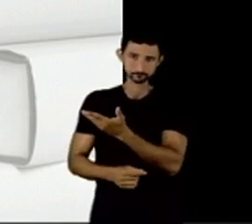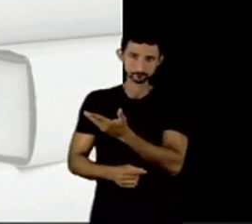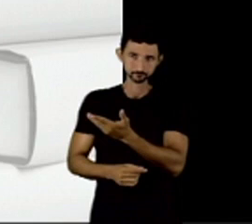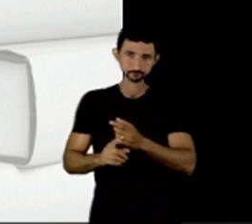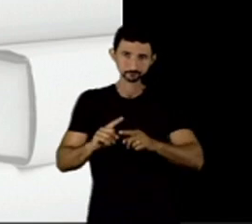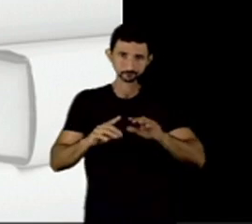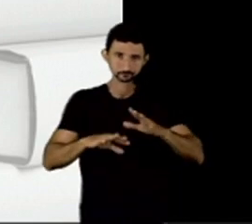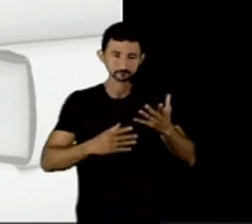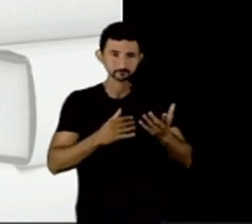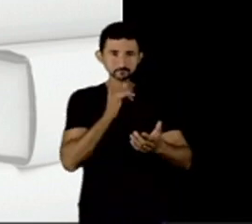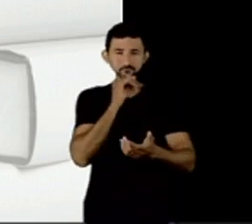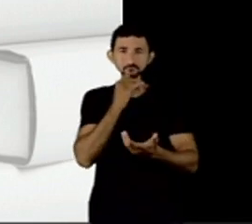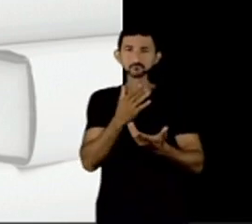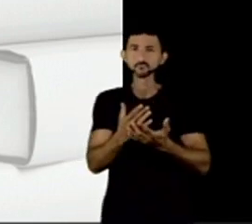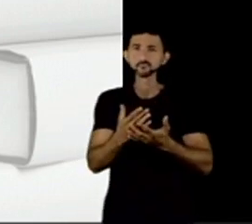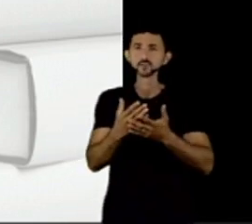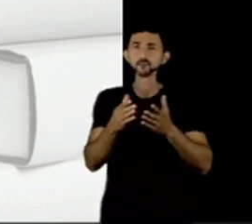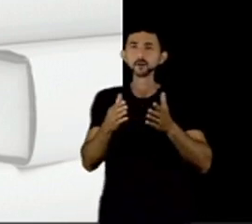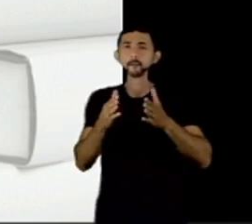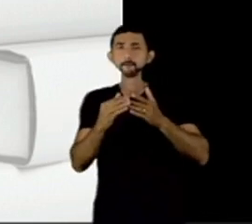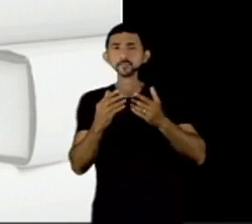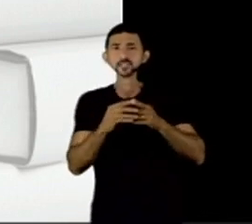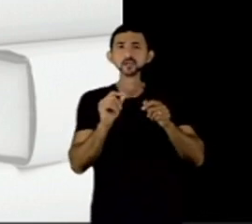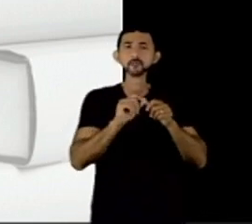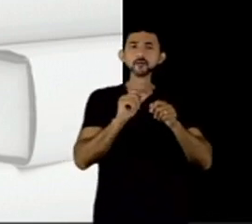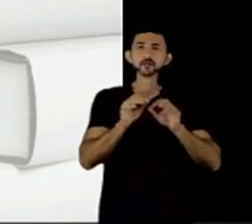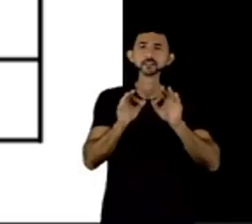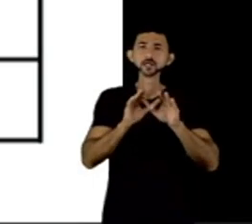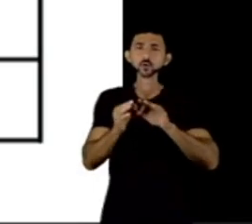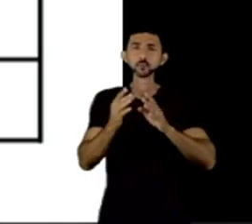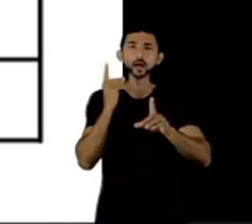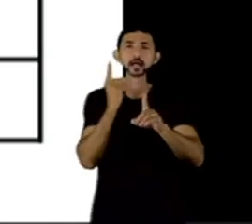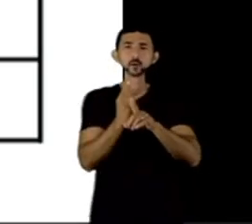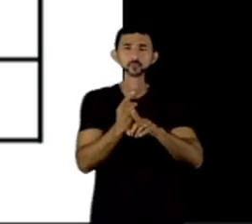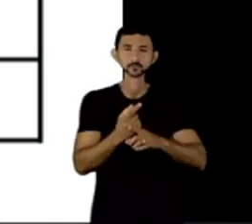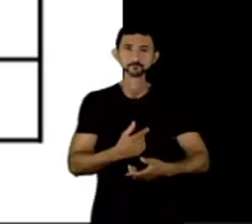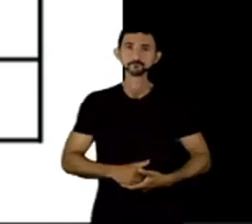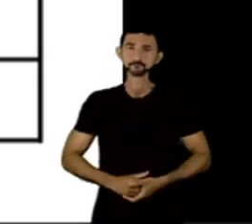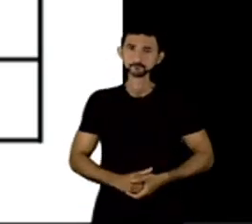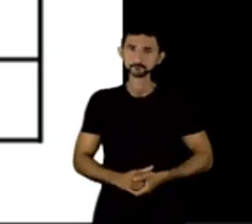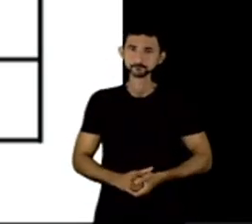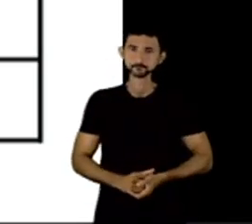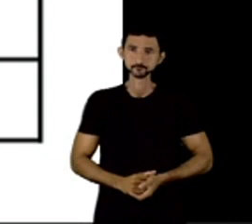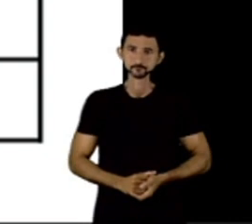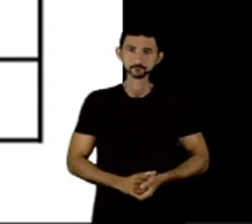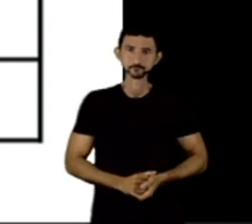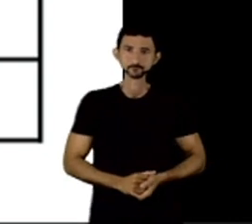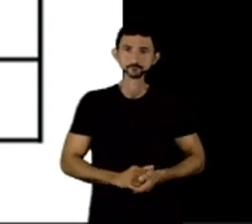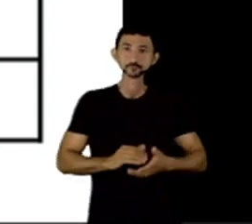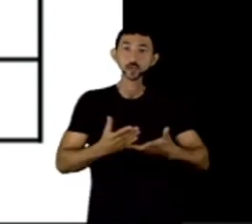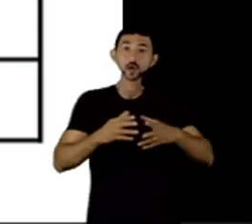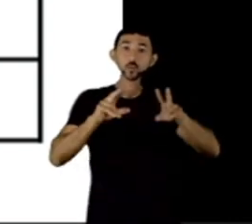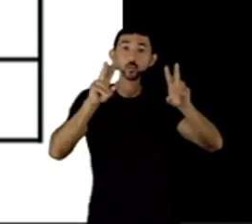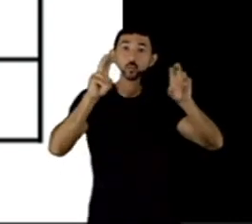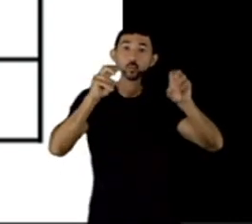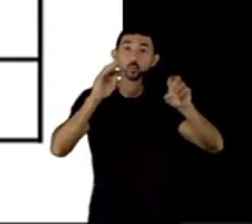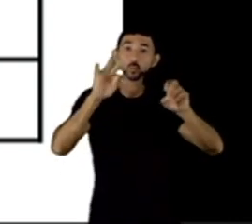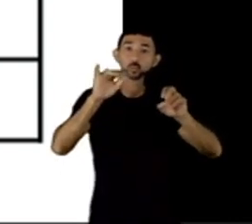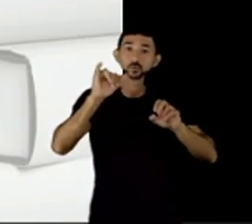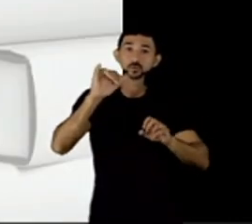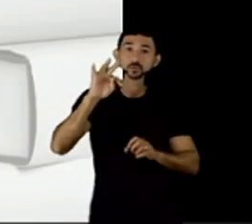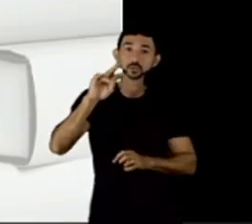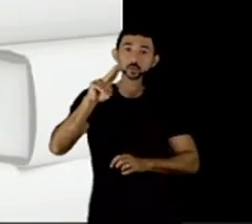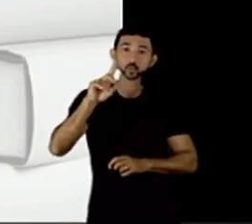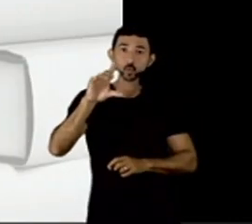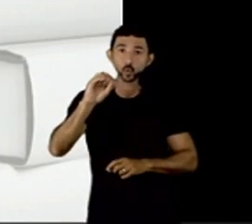inclusive questões pedindo para você fazer essa identificação. Qual é o título do texto? Lembra do